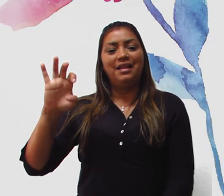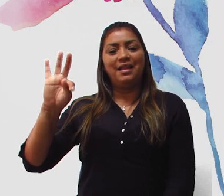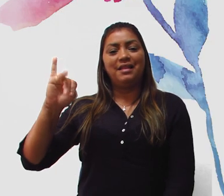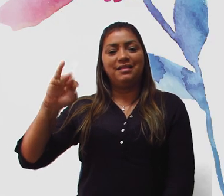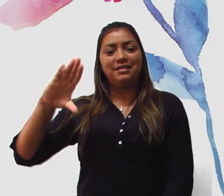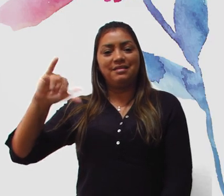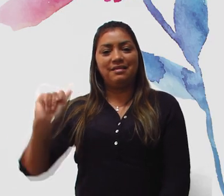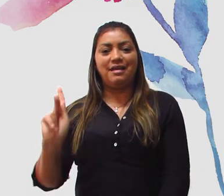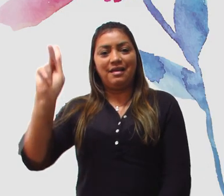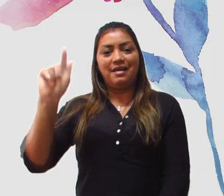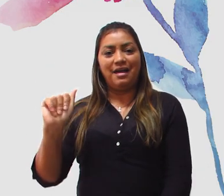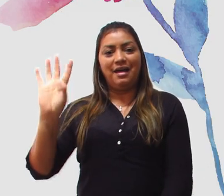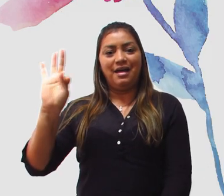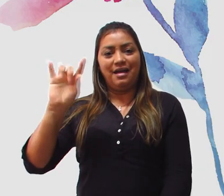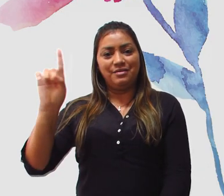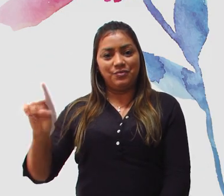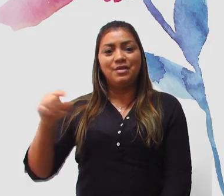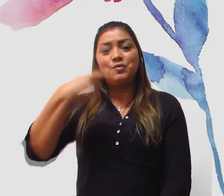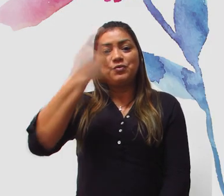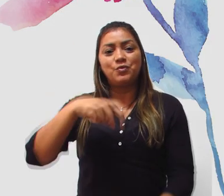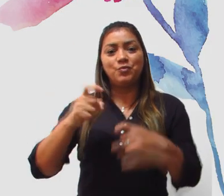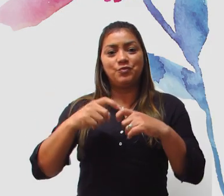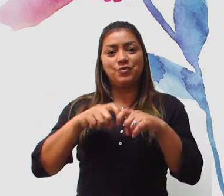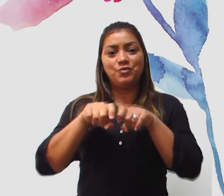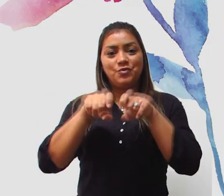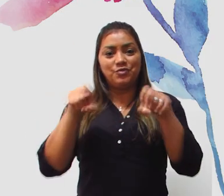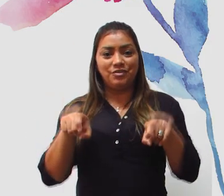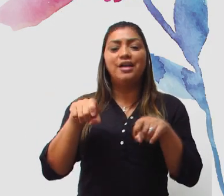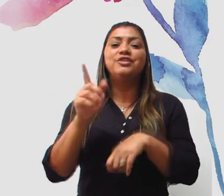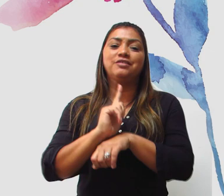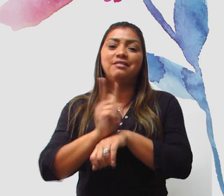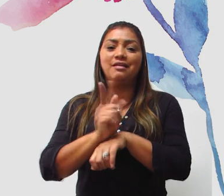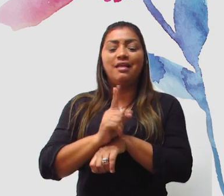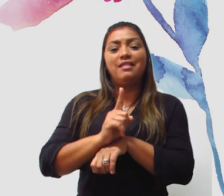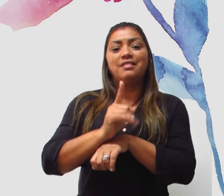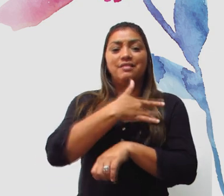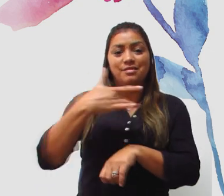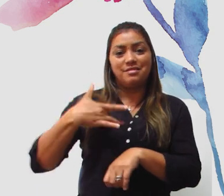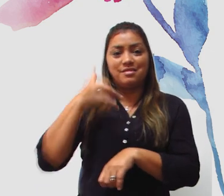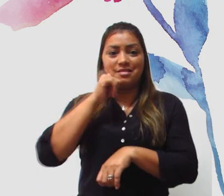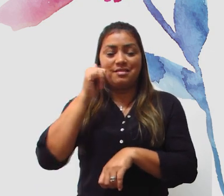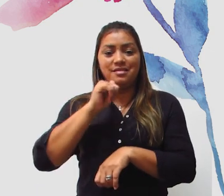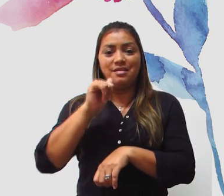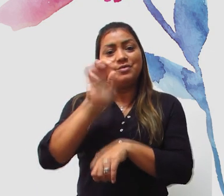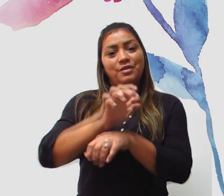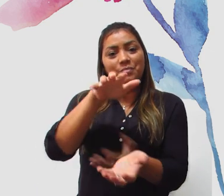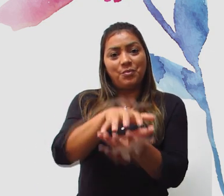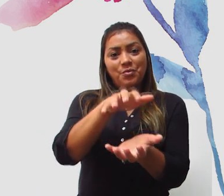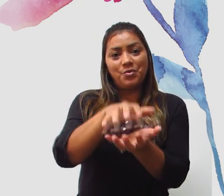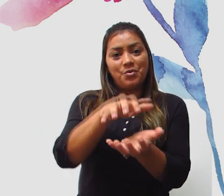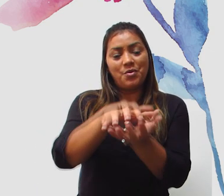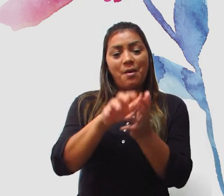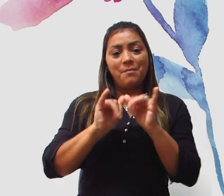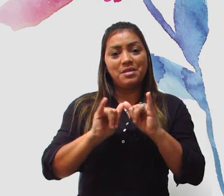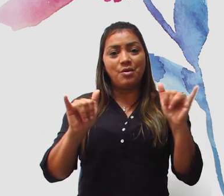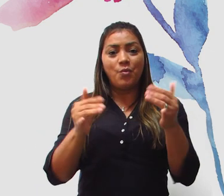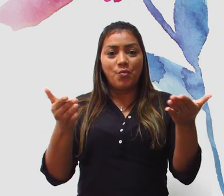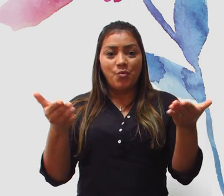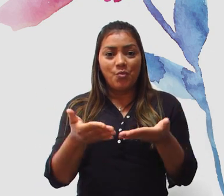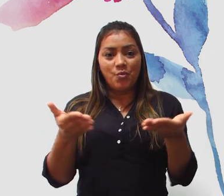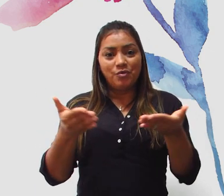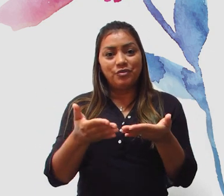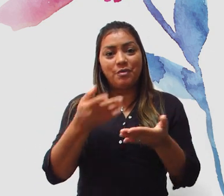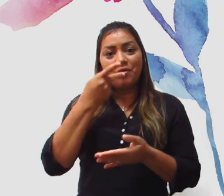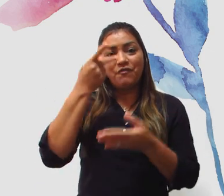Meu nome é Letícia Katz, sou médica ginecologista e estou como gerente de atenção à saúde da mulher do estado de Pernambuco. A mensagem